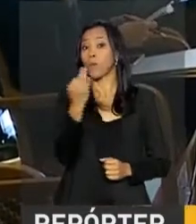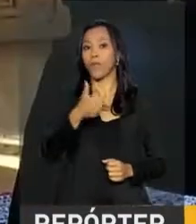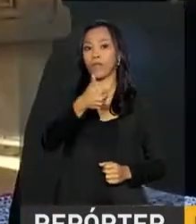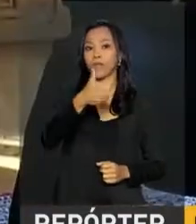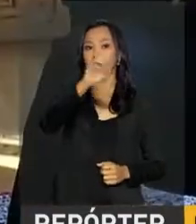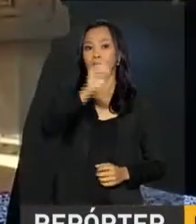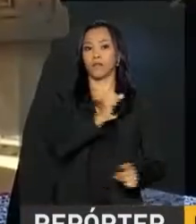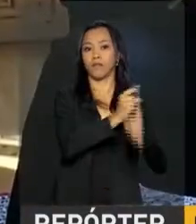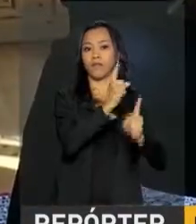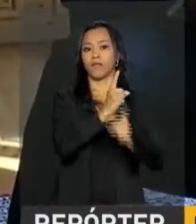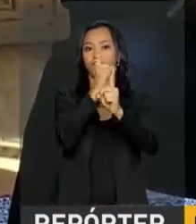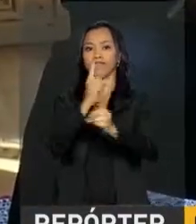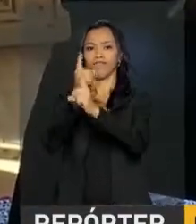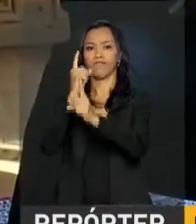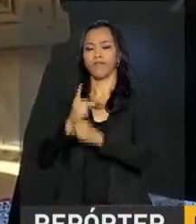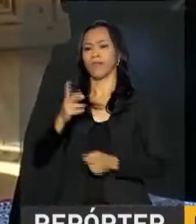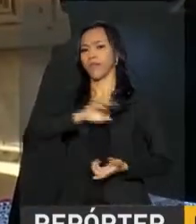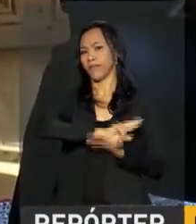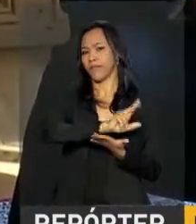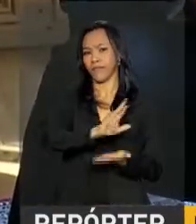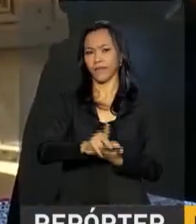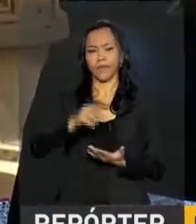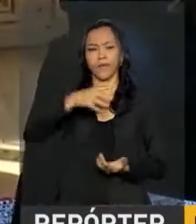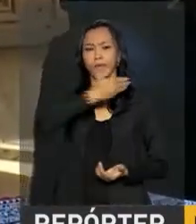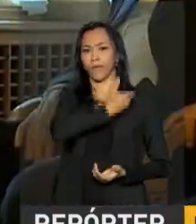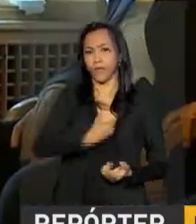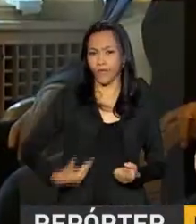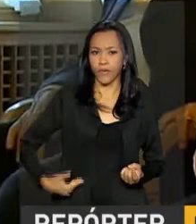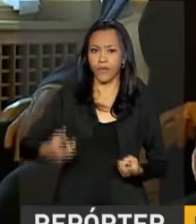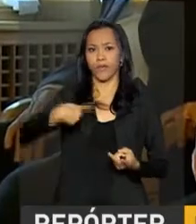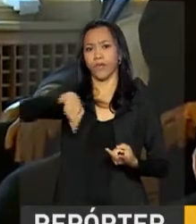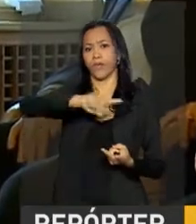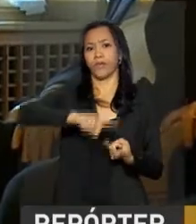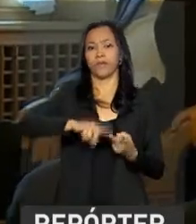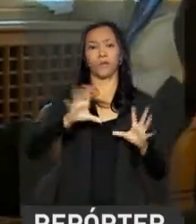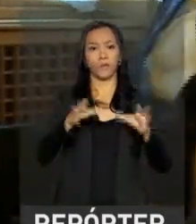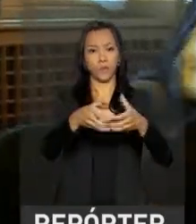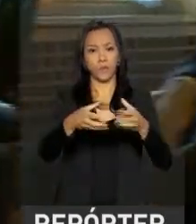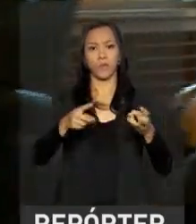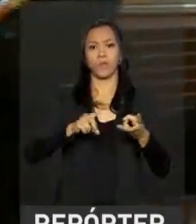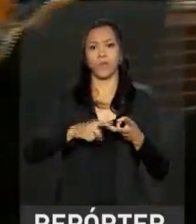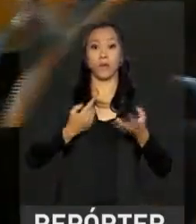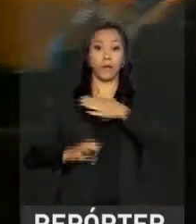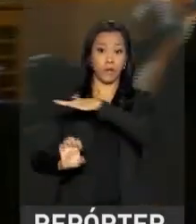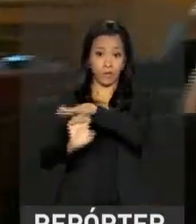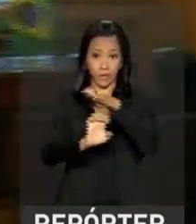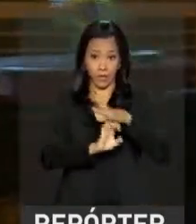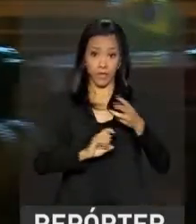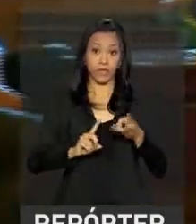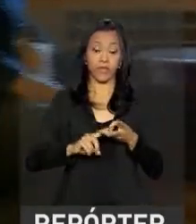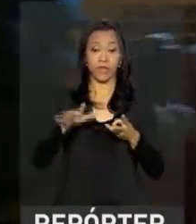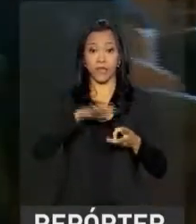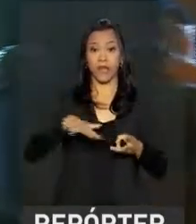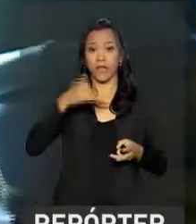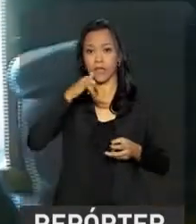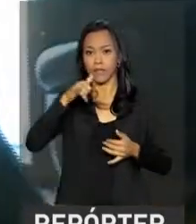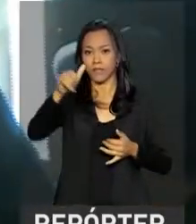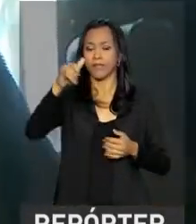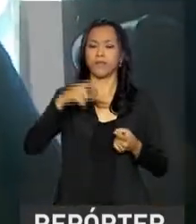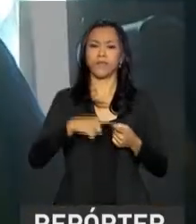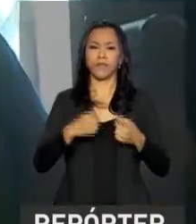longo do dia com governantes, representantes de organizações internacionais e executivos dos setores de energia,